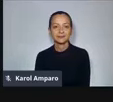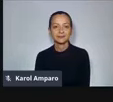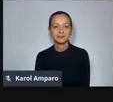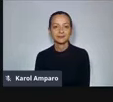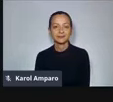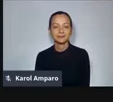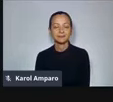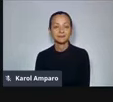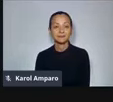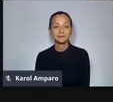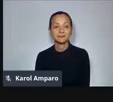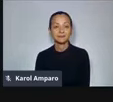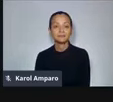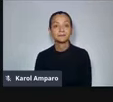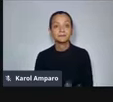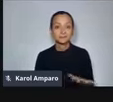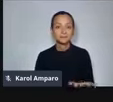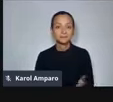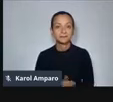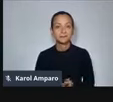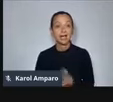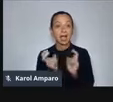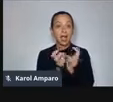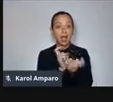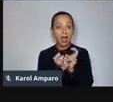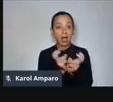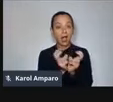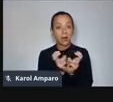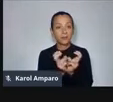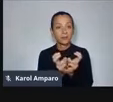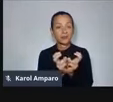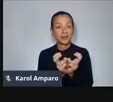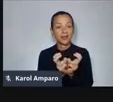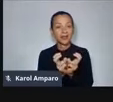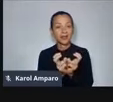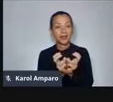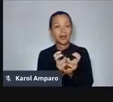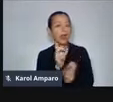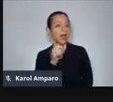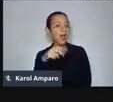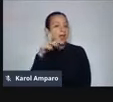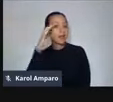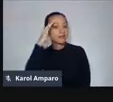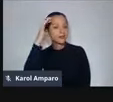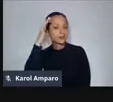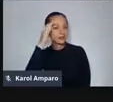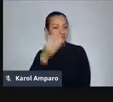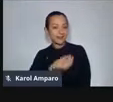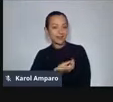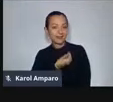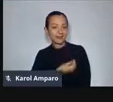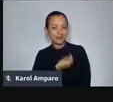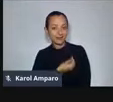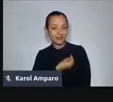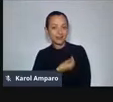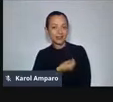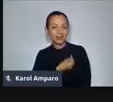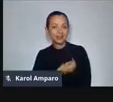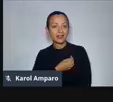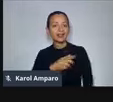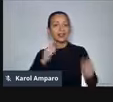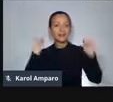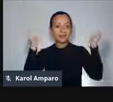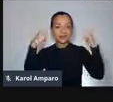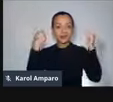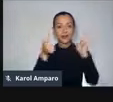Então, capoeira como filosofia de vida, né? Festival de Capoeira de Santos, arte, cultura, saúde